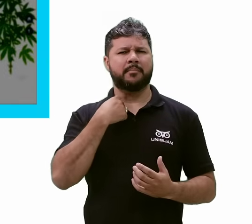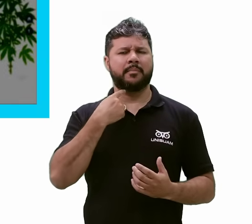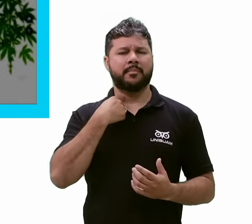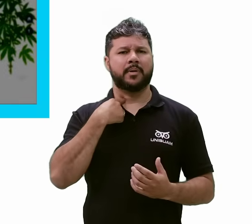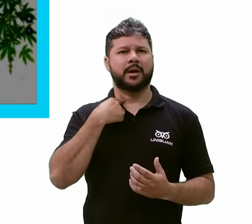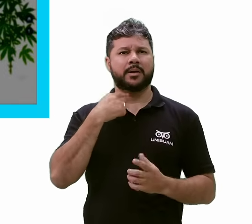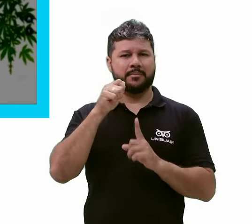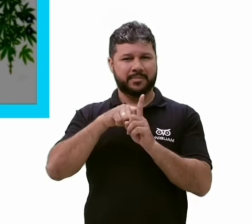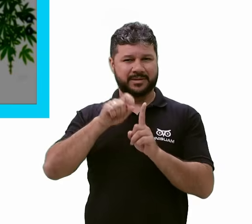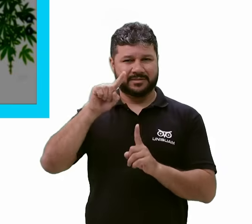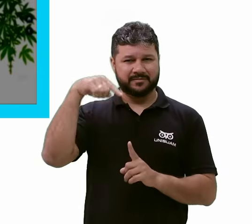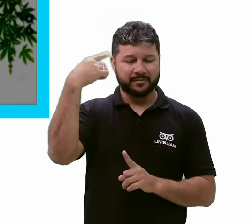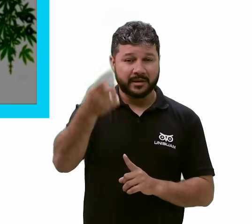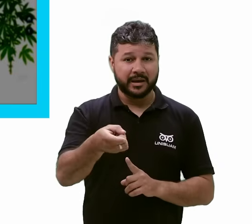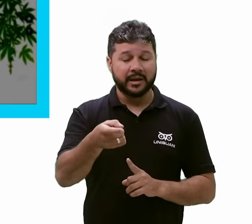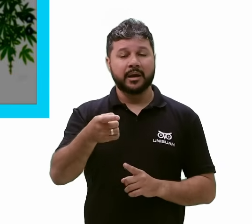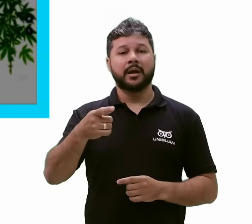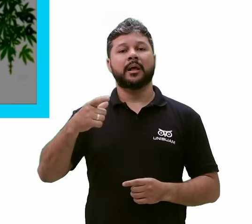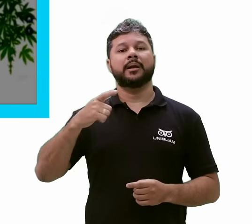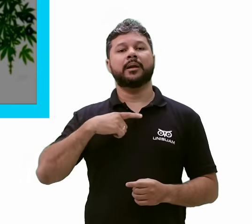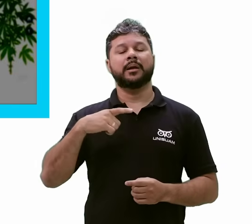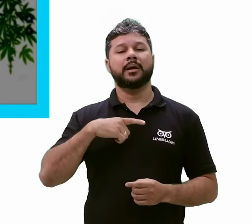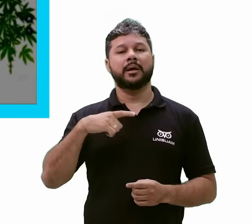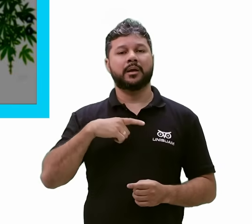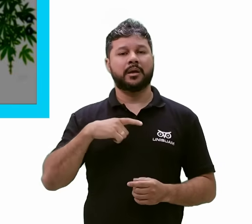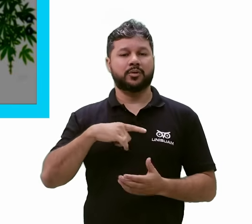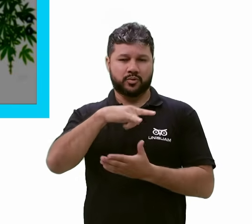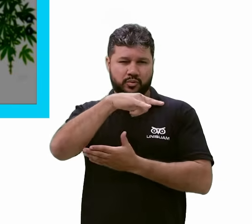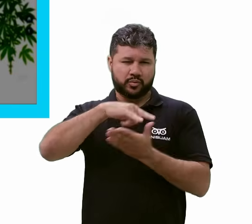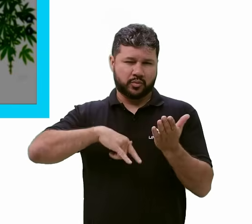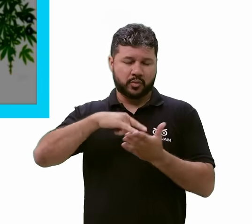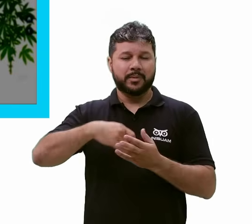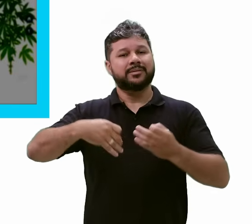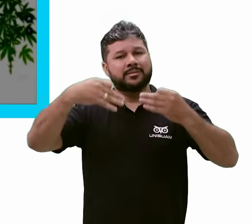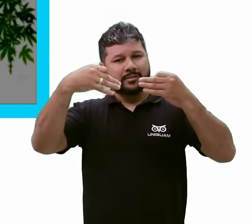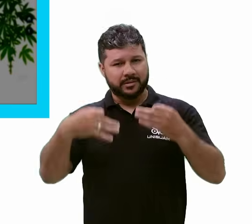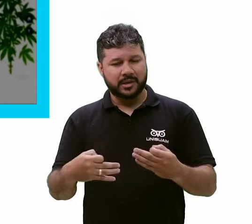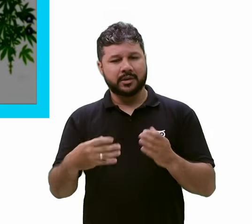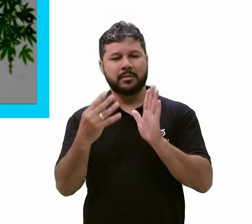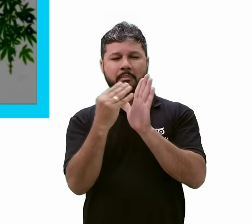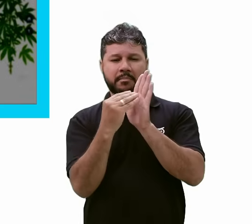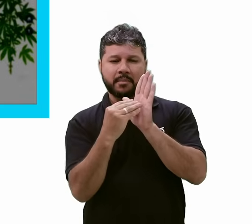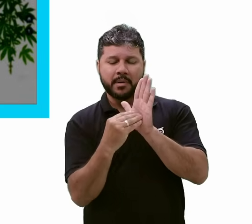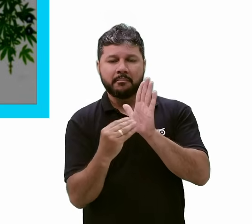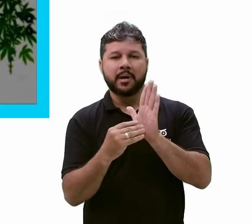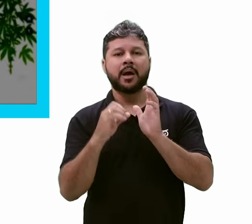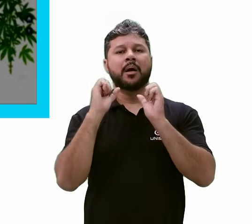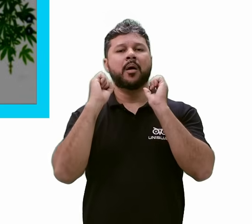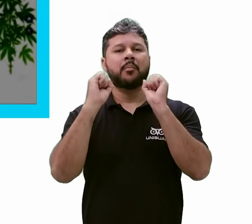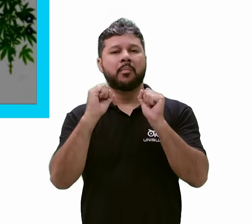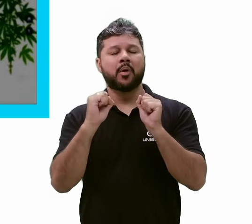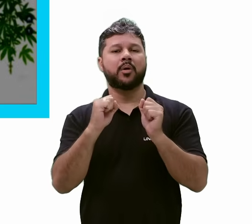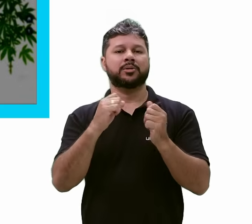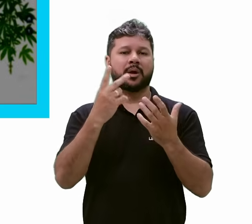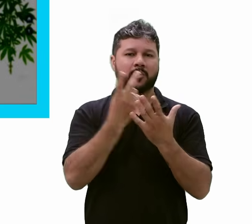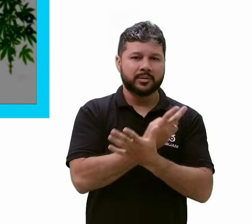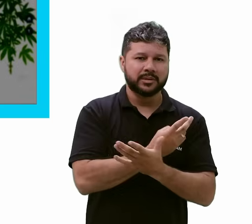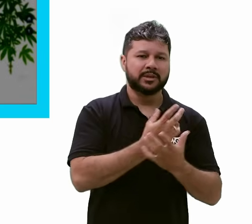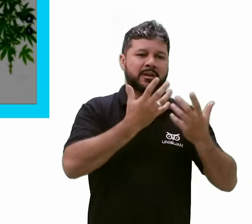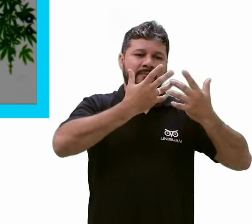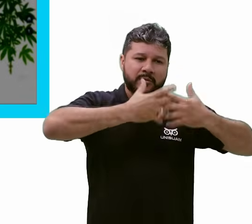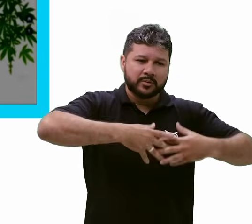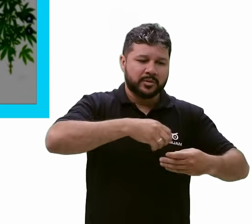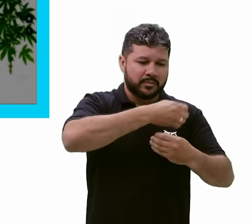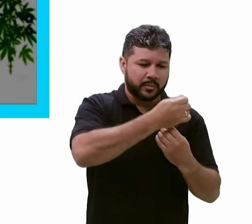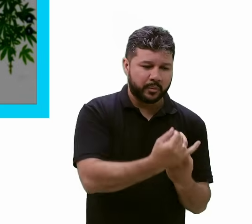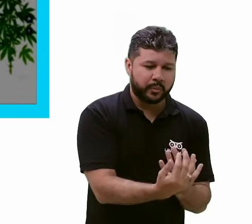de maio, agora, mês que vem, a gente vai ter esse documento certinho falando como que vai poder acontecer os